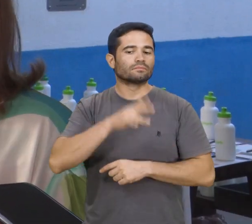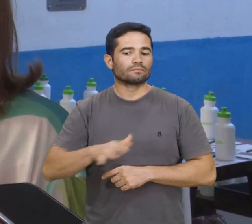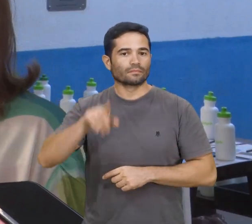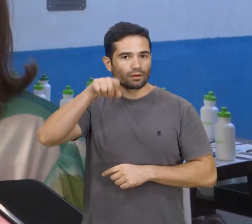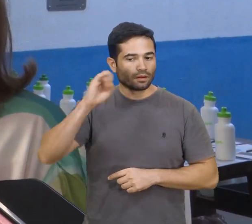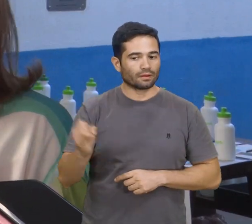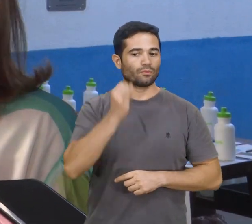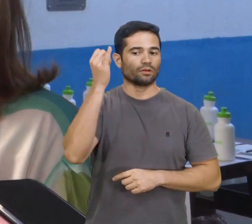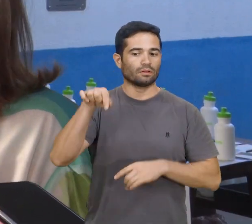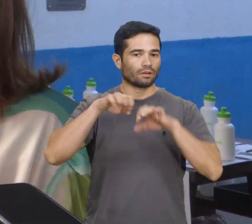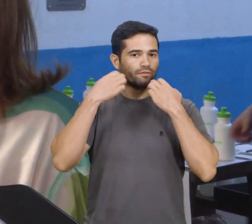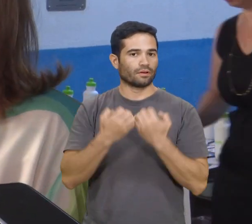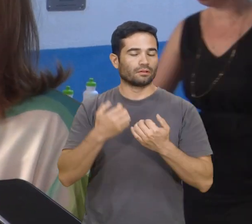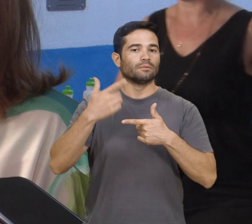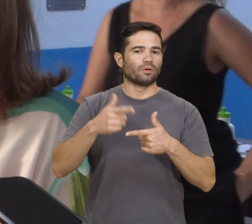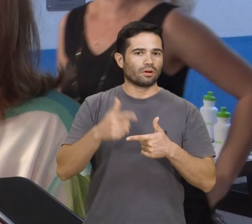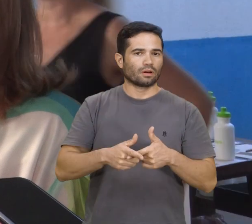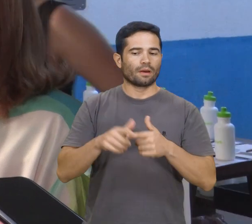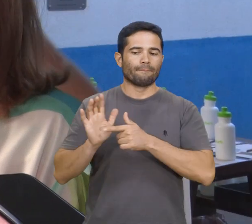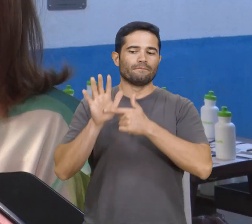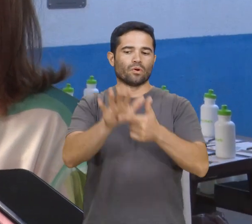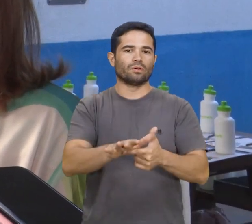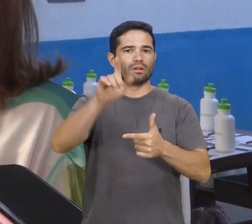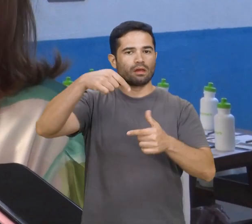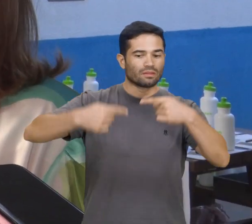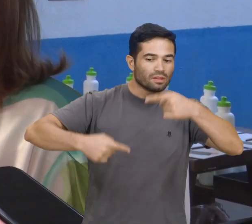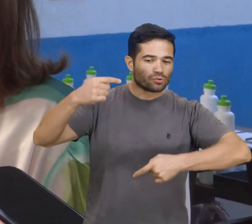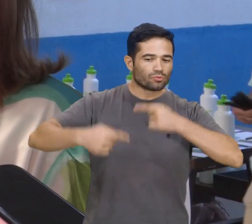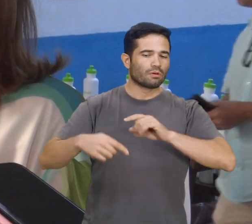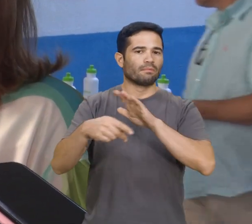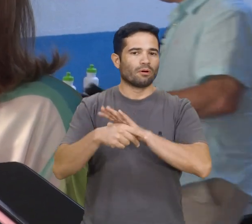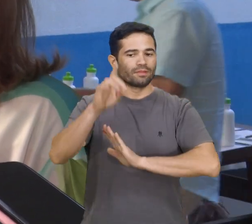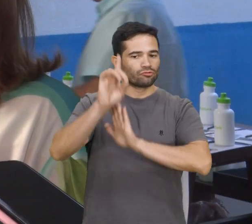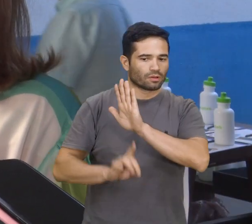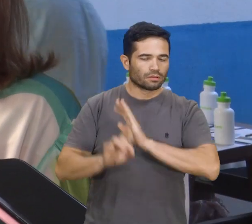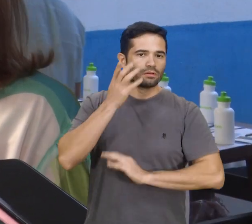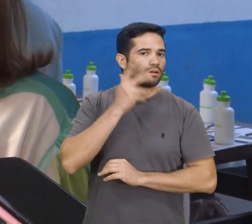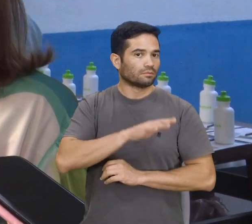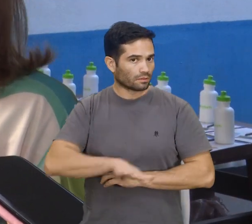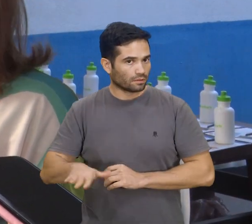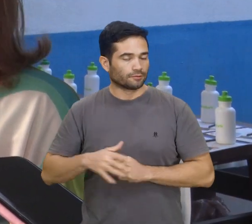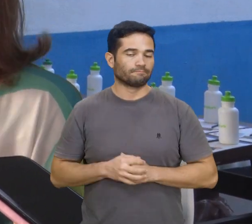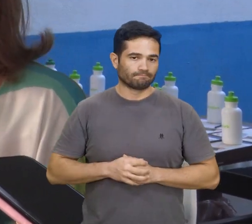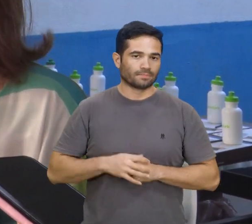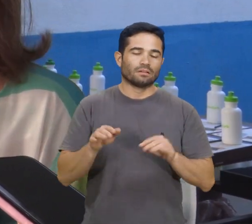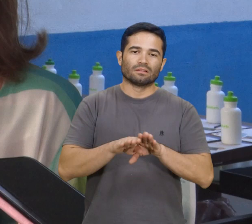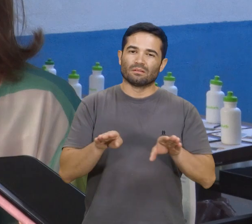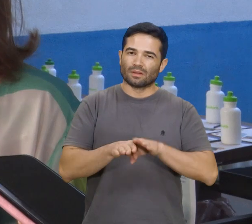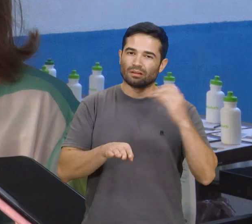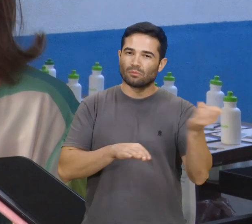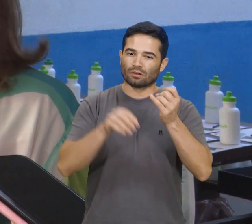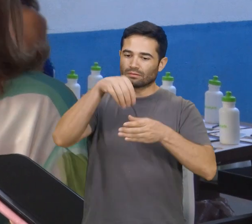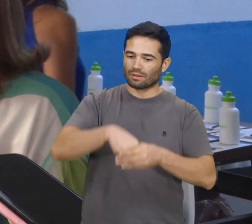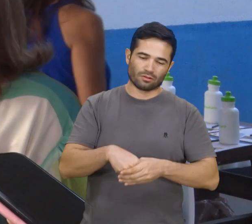Infantil. A importância desse evento é para que a gente traga as discussões sobre os direitos da criança,